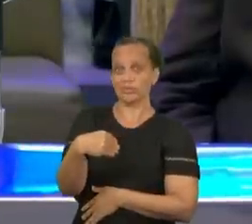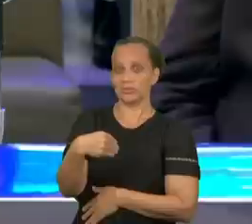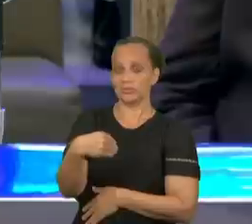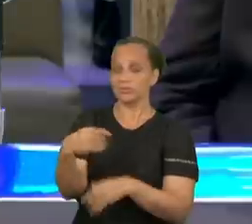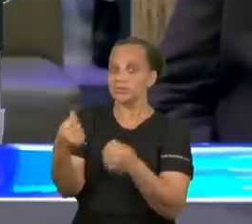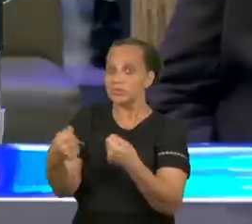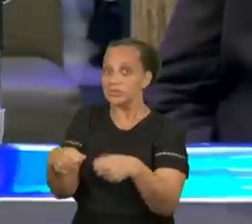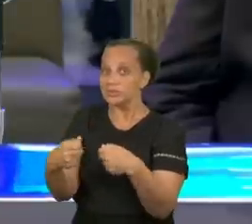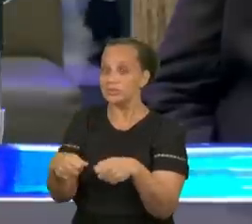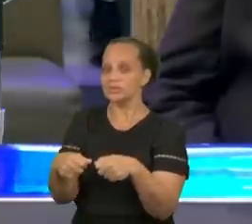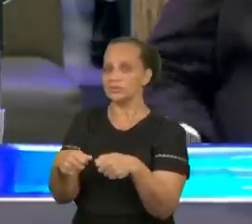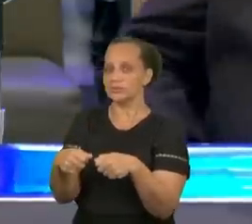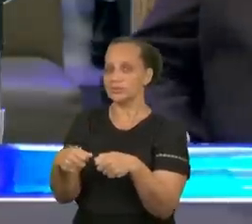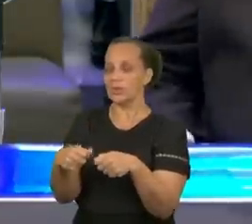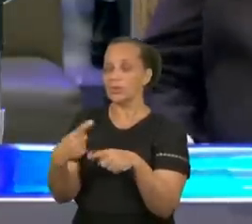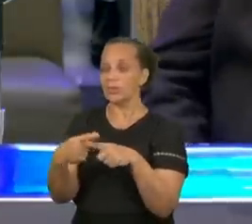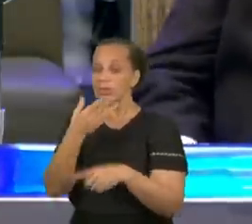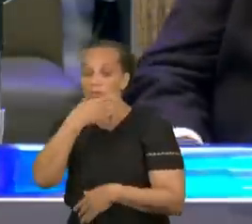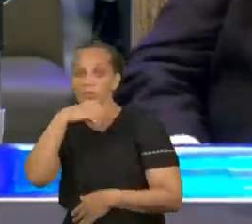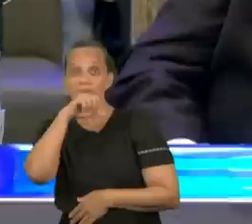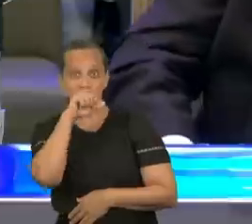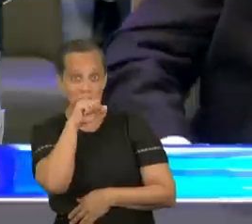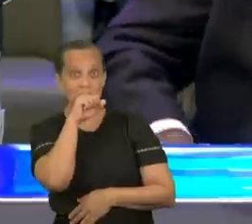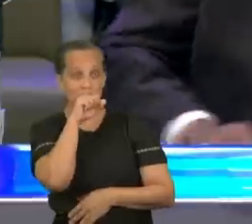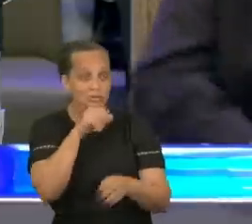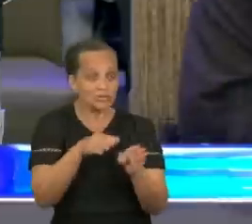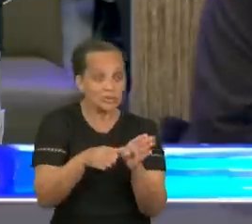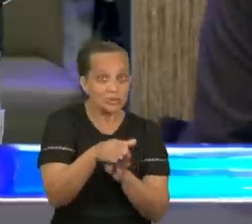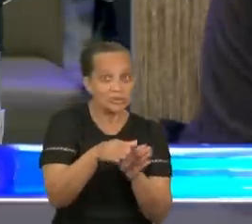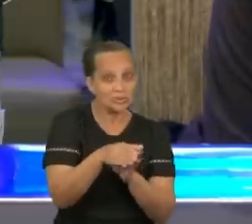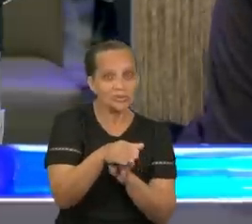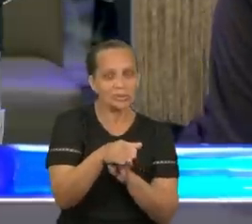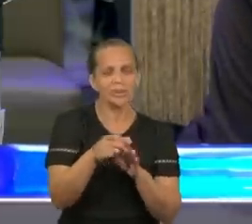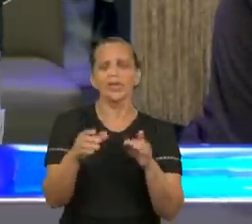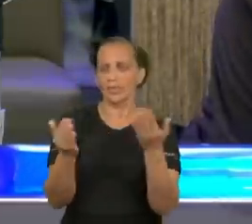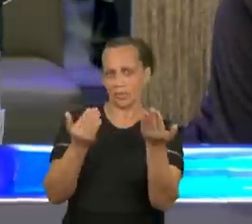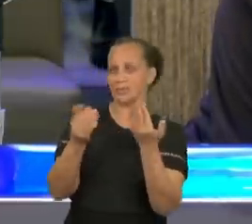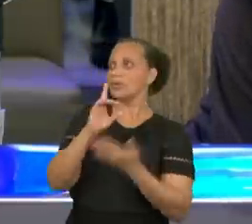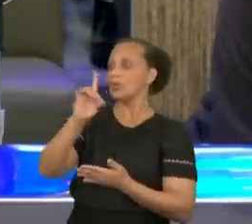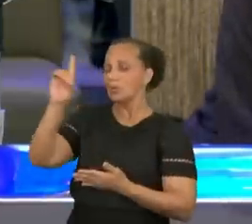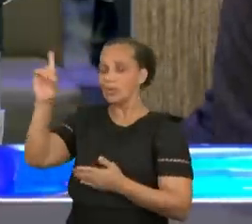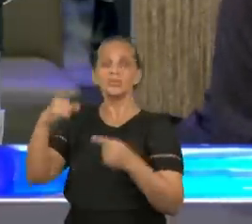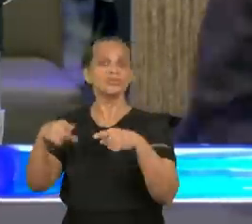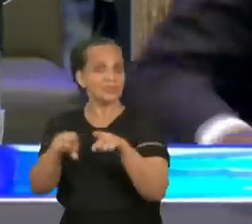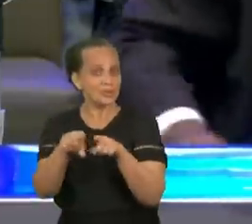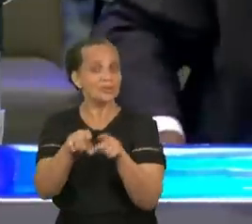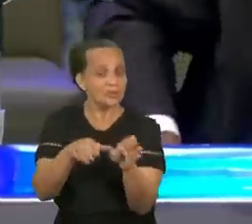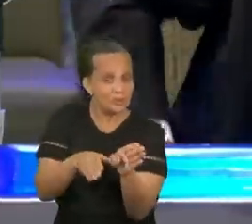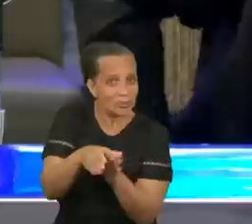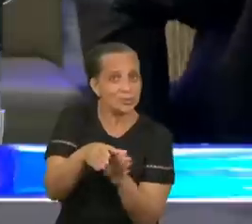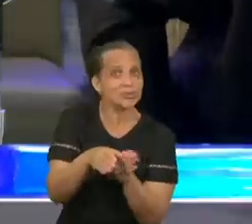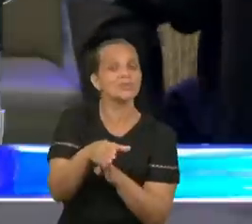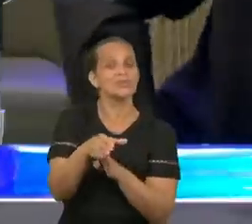agem com a gente aí diz aqui porque o Senhor corrige o que Ame a soita a qualquer que recebe por